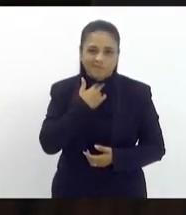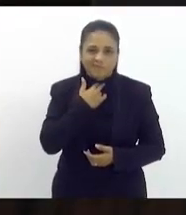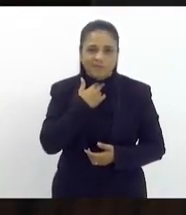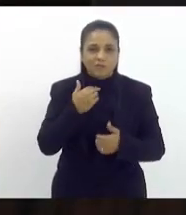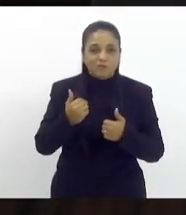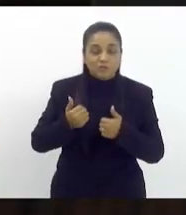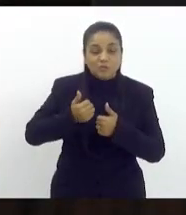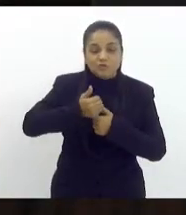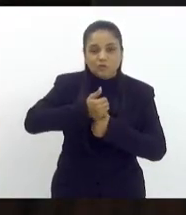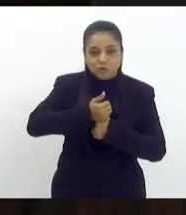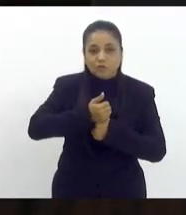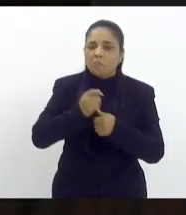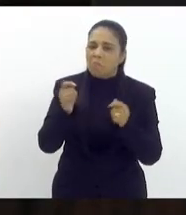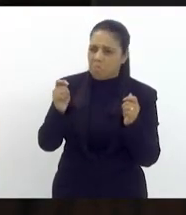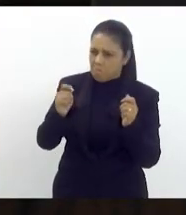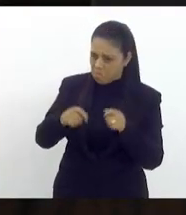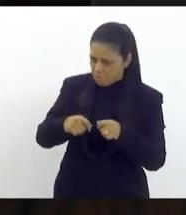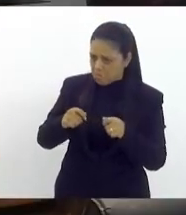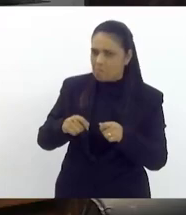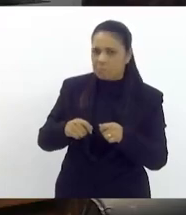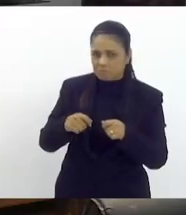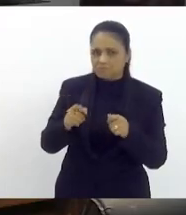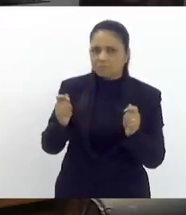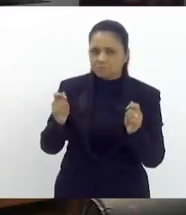Deputado Pode sim